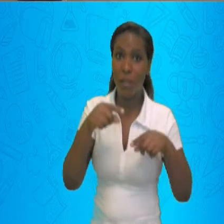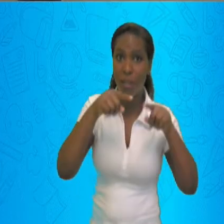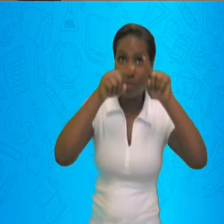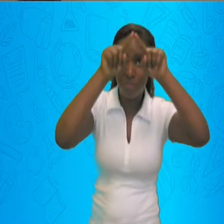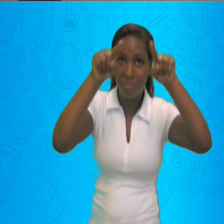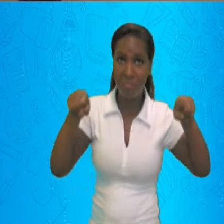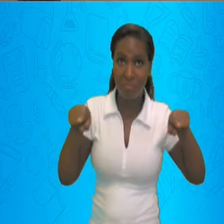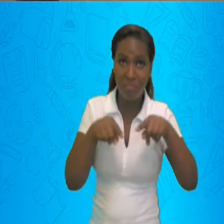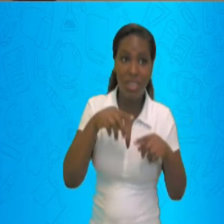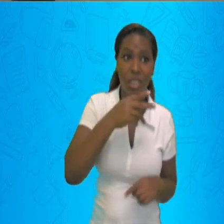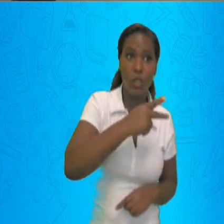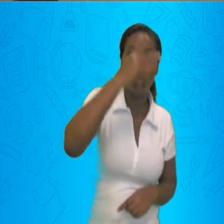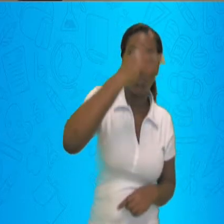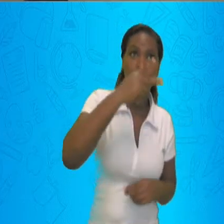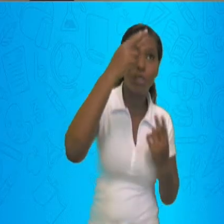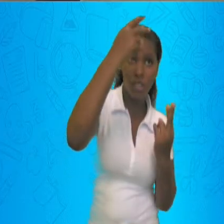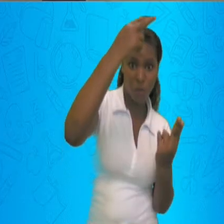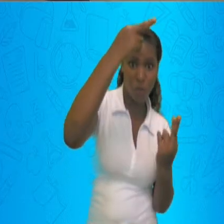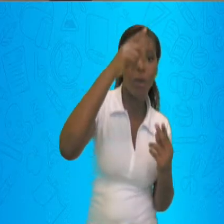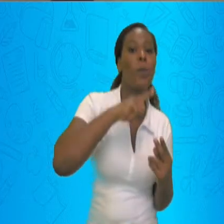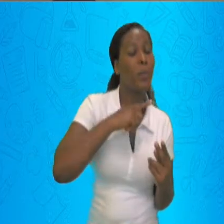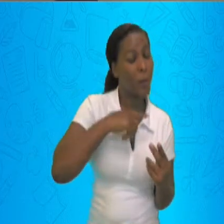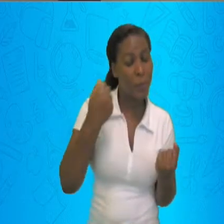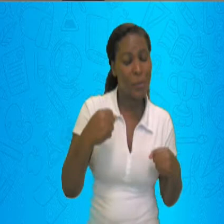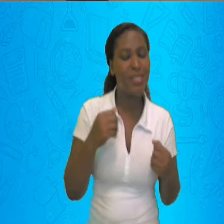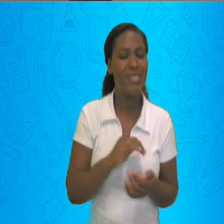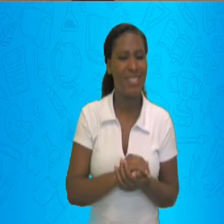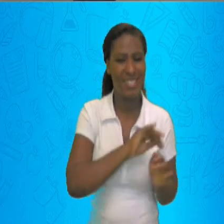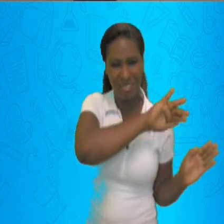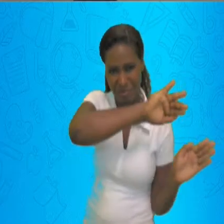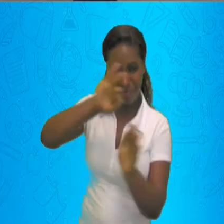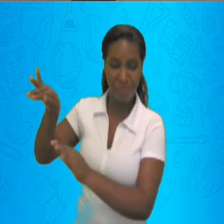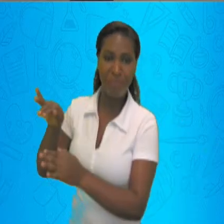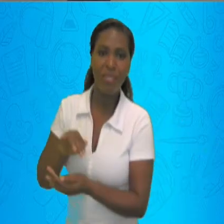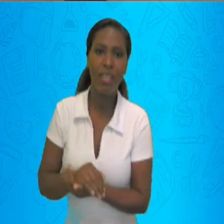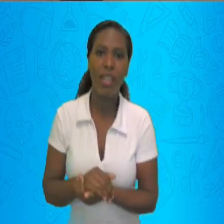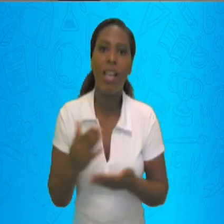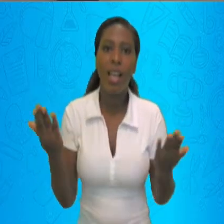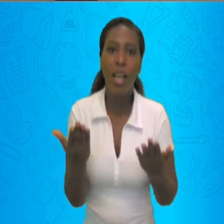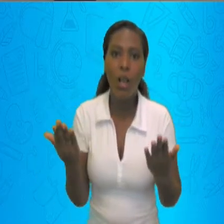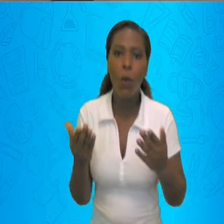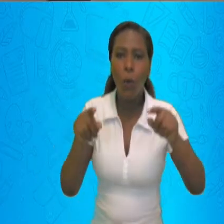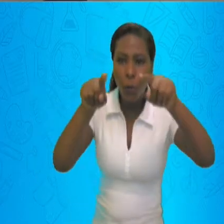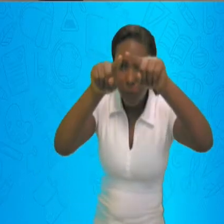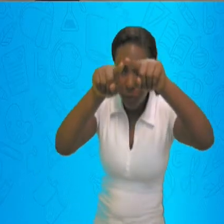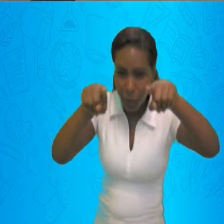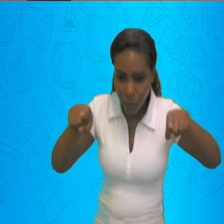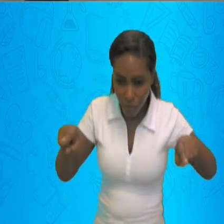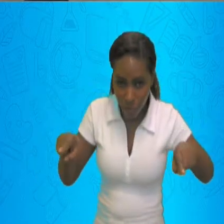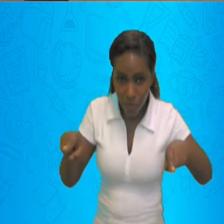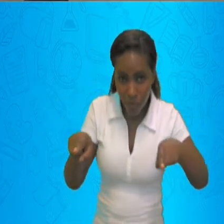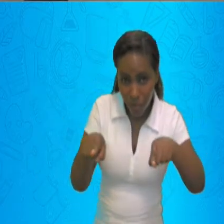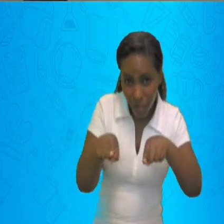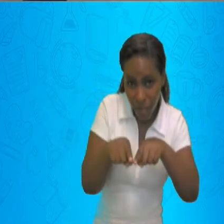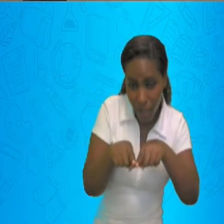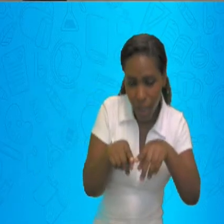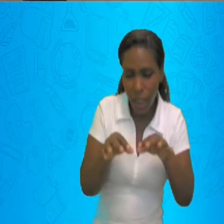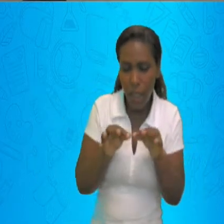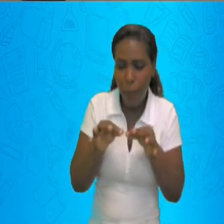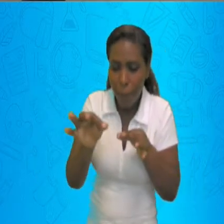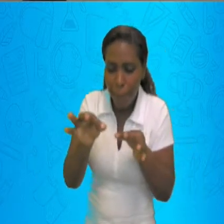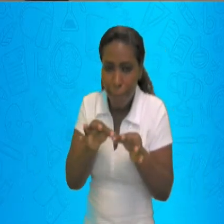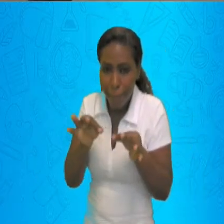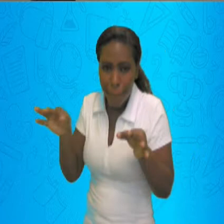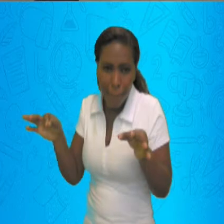próxima. As medidas de dois lados de um triângulo escaleno são 7 e 3